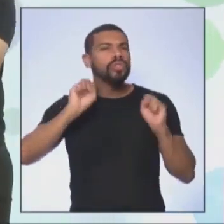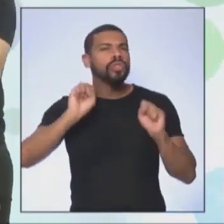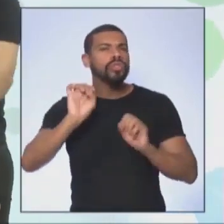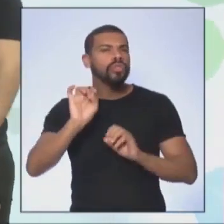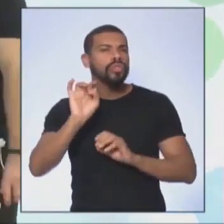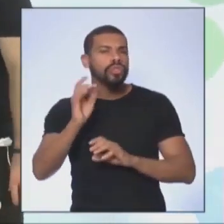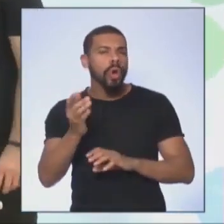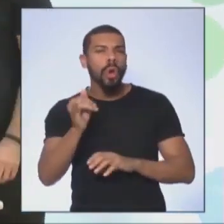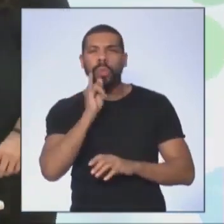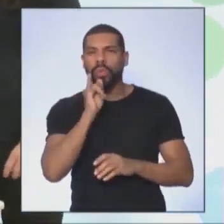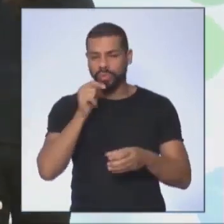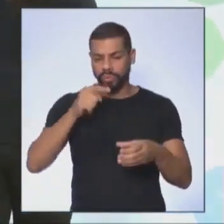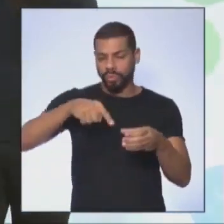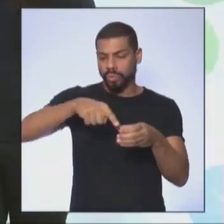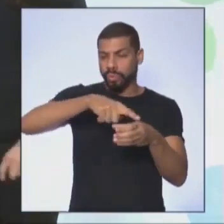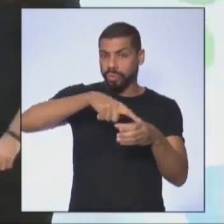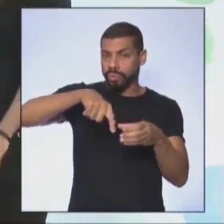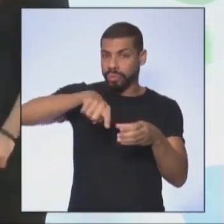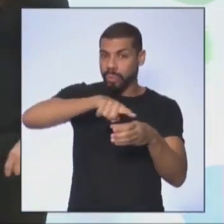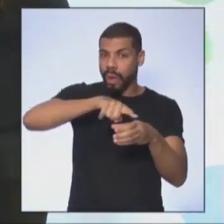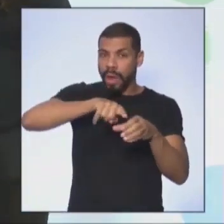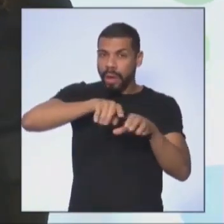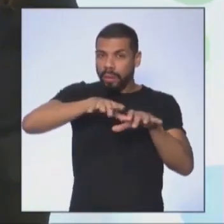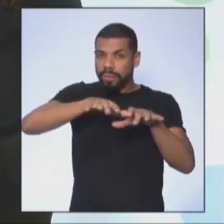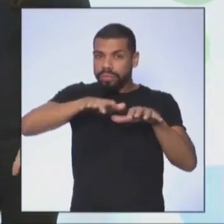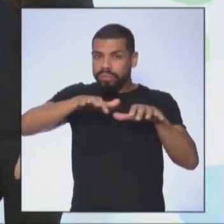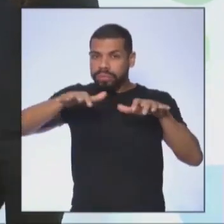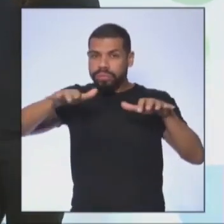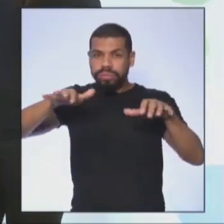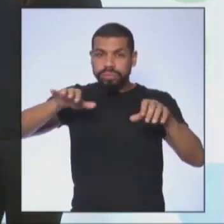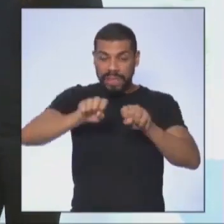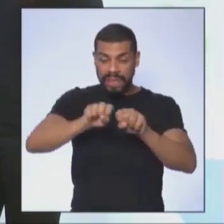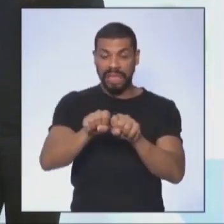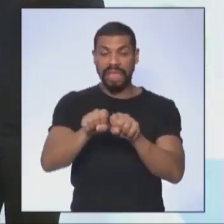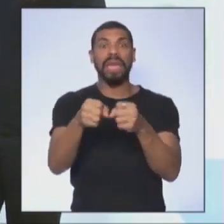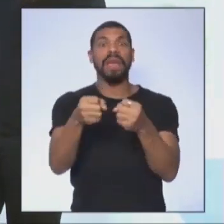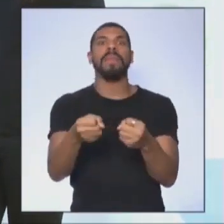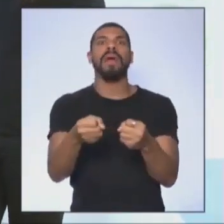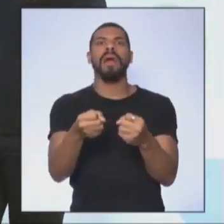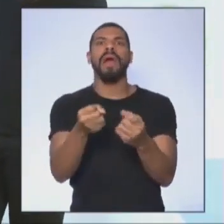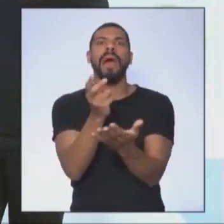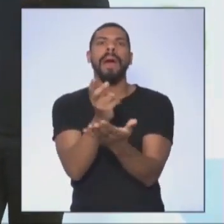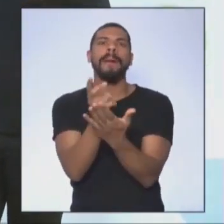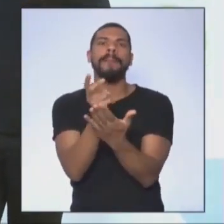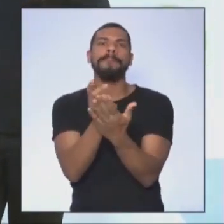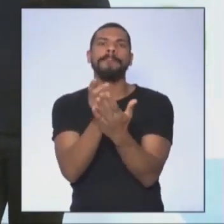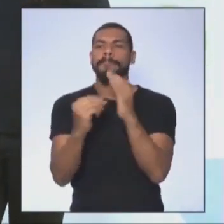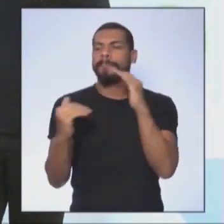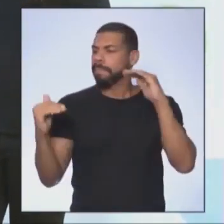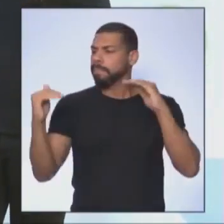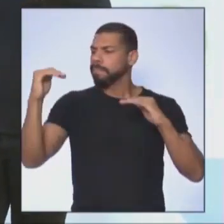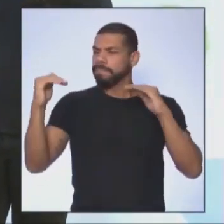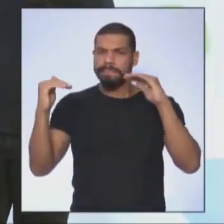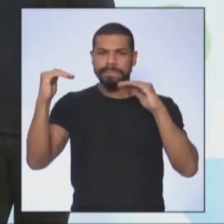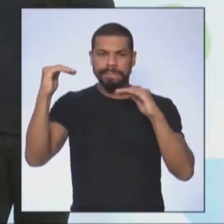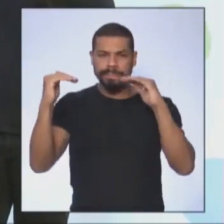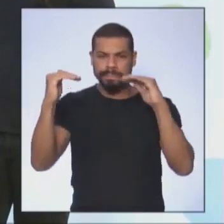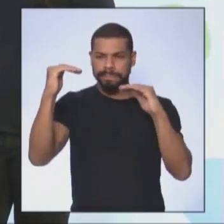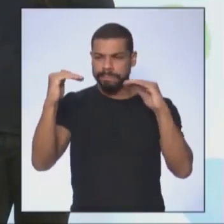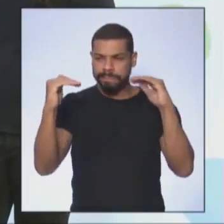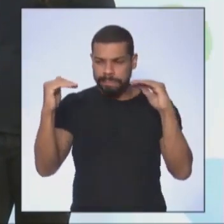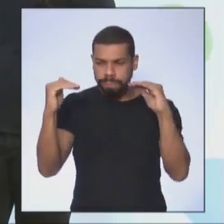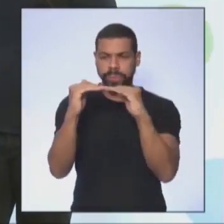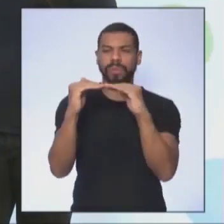fazer essa taça vibrar, para ela poder quebrar, se a gente conseguisse atingir a mesma frequência natural de vibração dela.